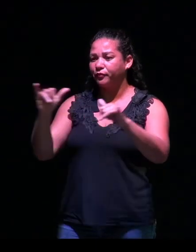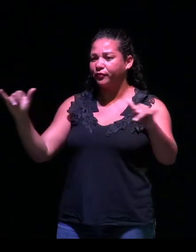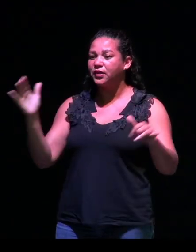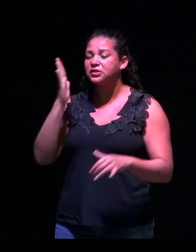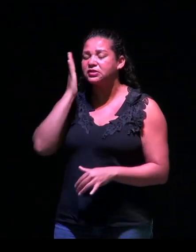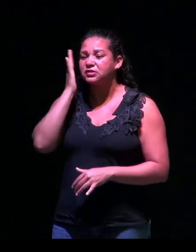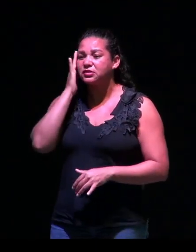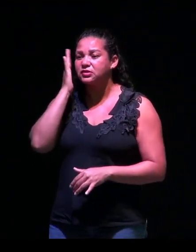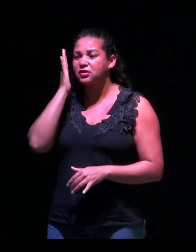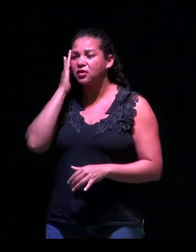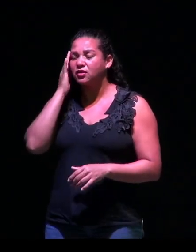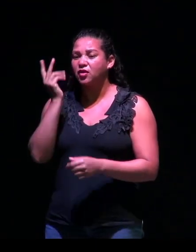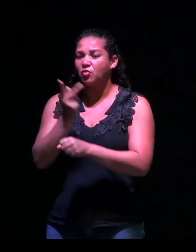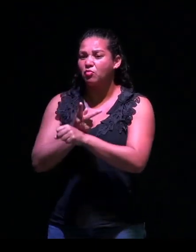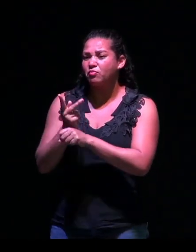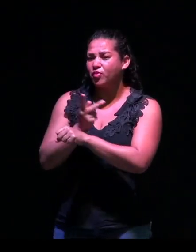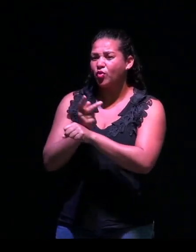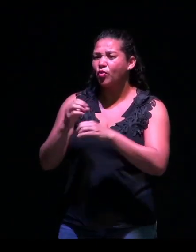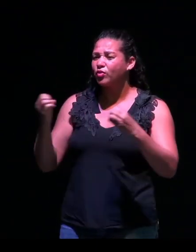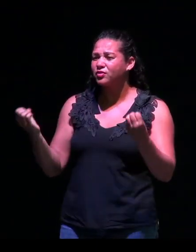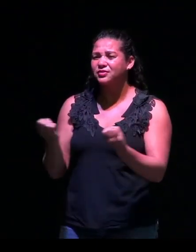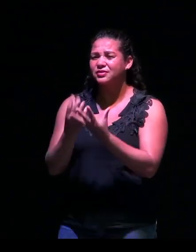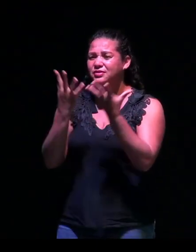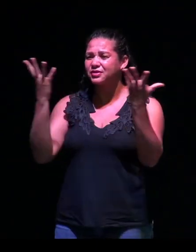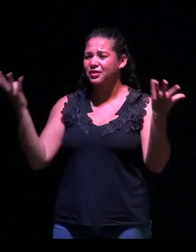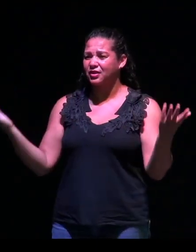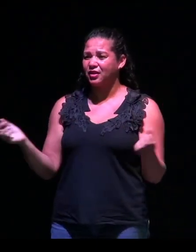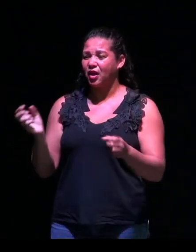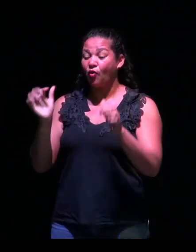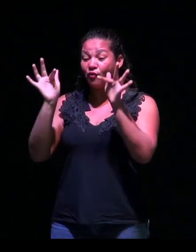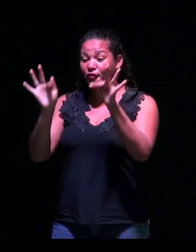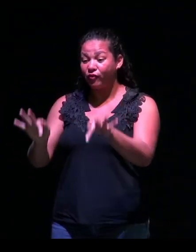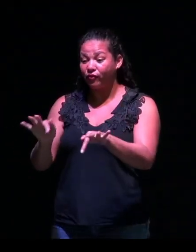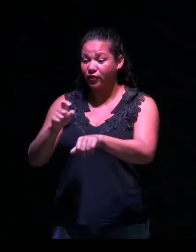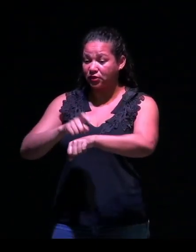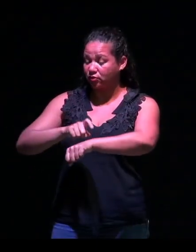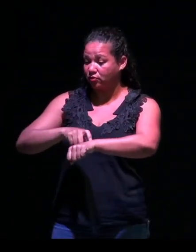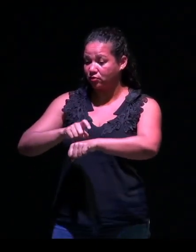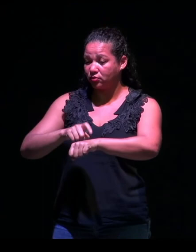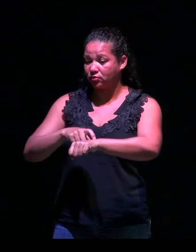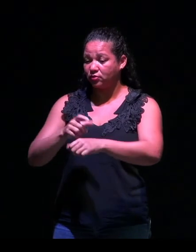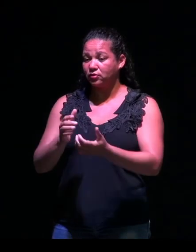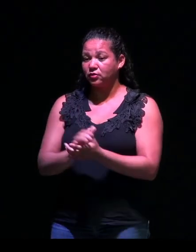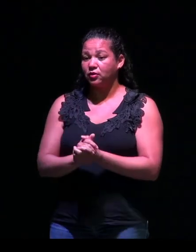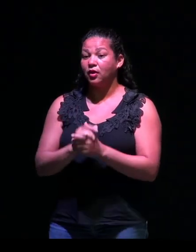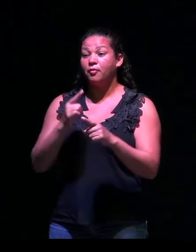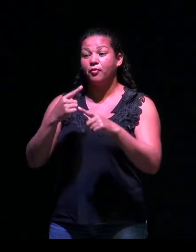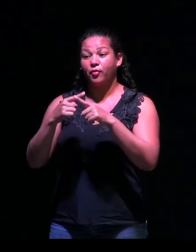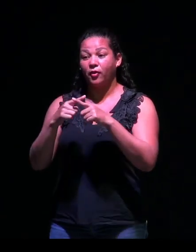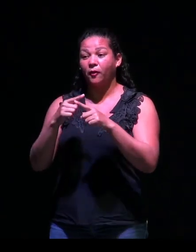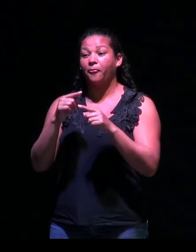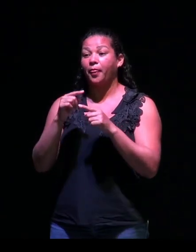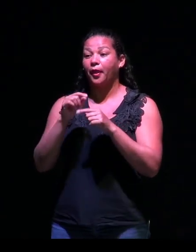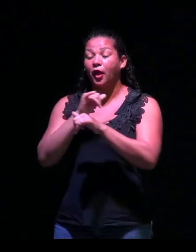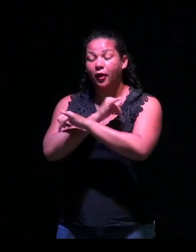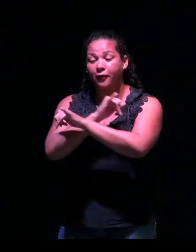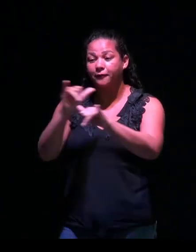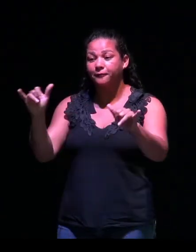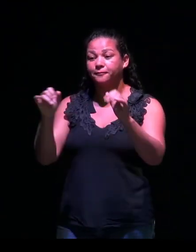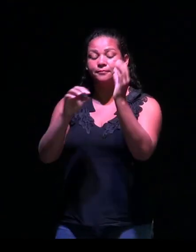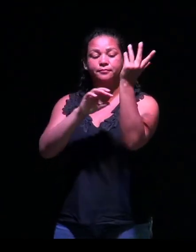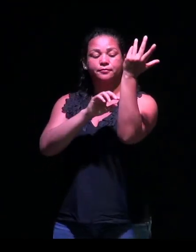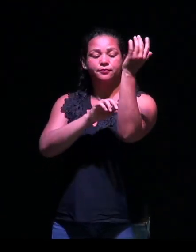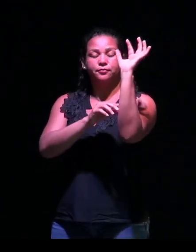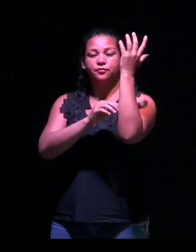de lado. Procure conhecer os sinais dos tempos. Ele diz, quando a figueira começar a brotar. Irmãos, foi em 14